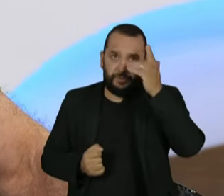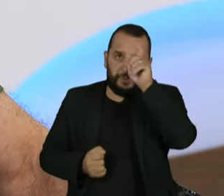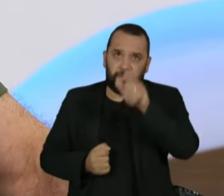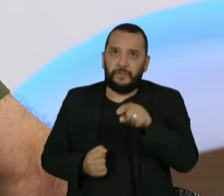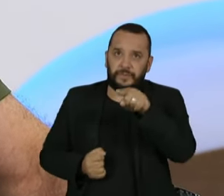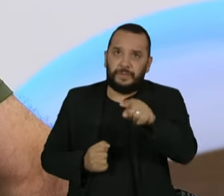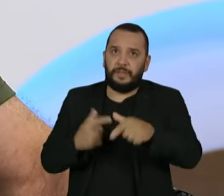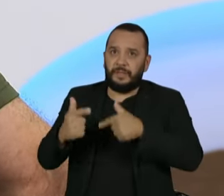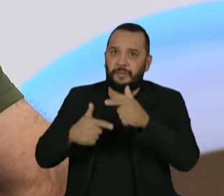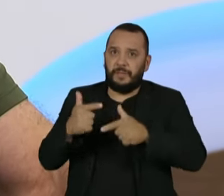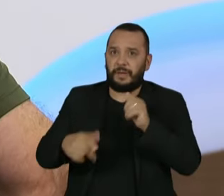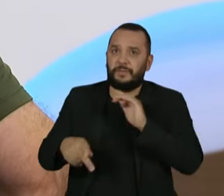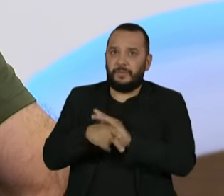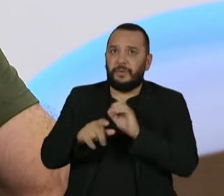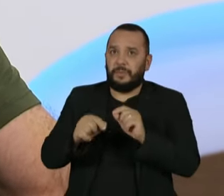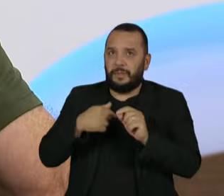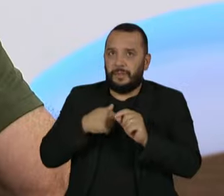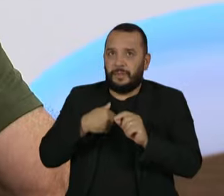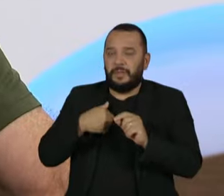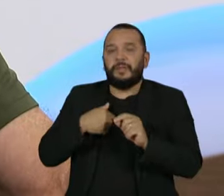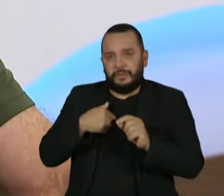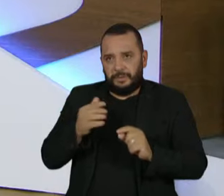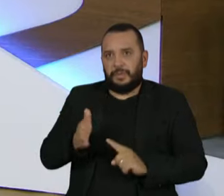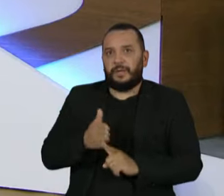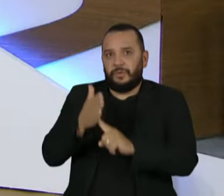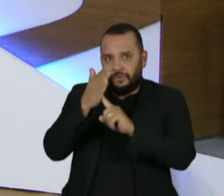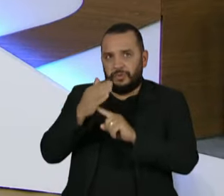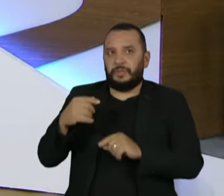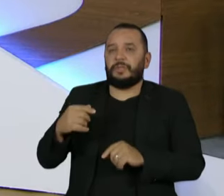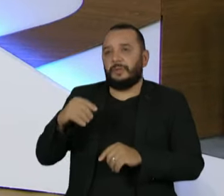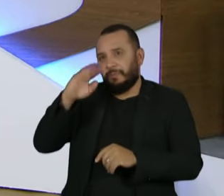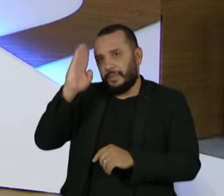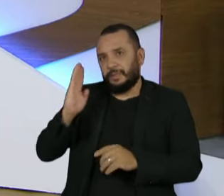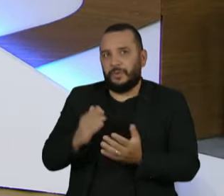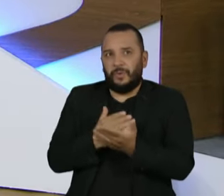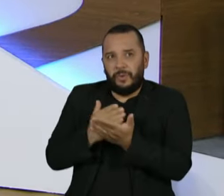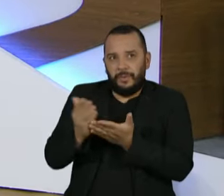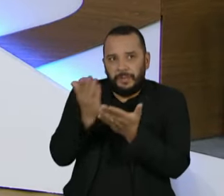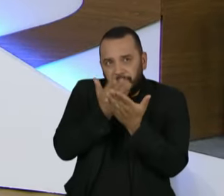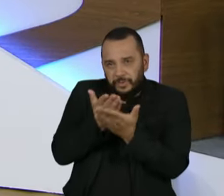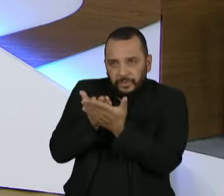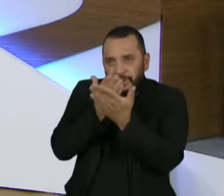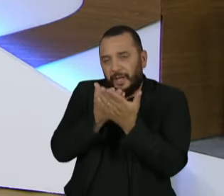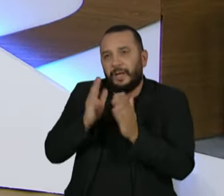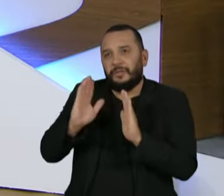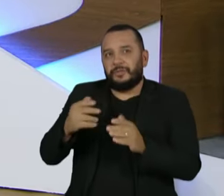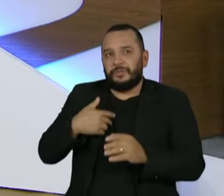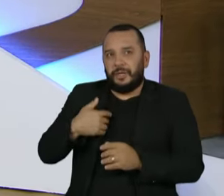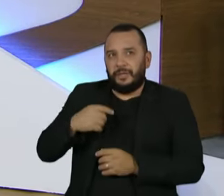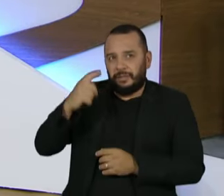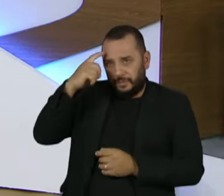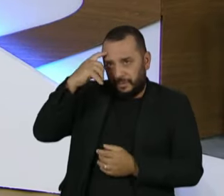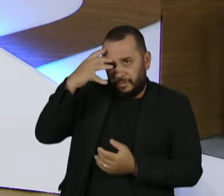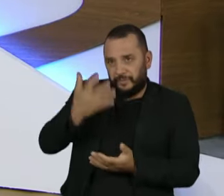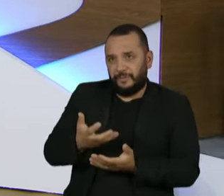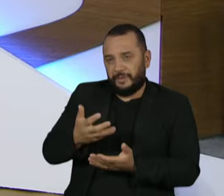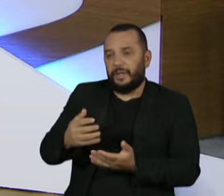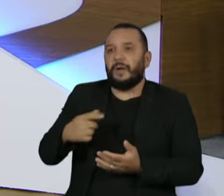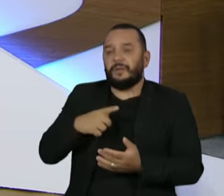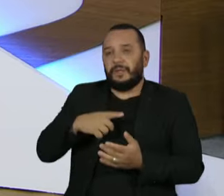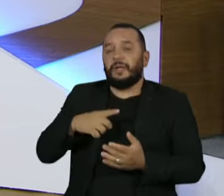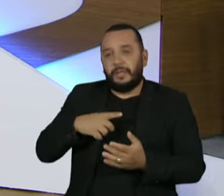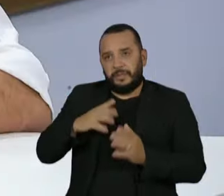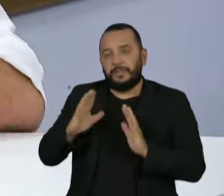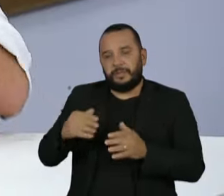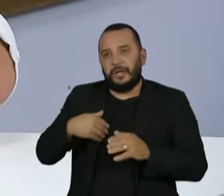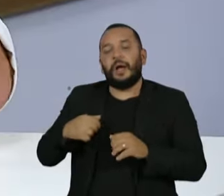trabalhado com tecnologia o Brasil tá começando a rascunhar a sua regulação de Inteligência Artificial a câmera aprovou um projeto que nos era mais conhecido